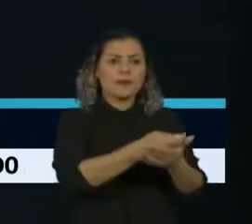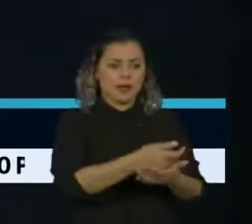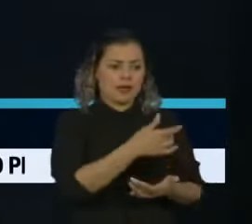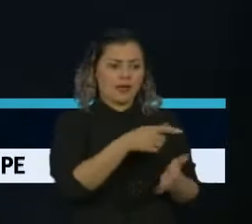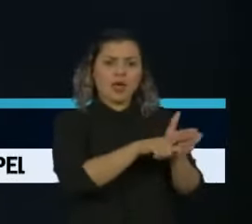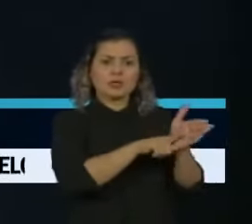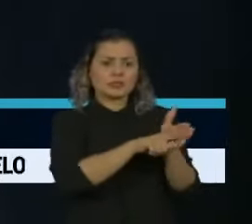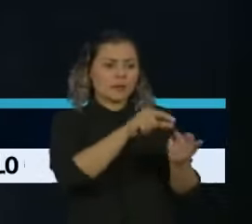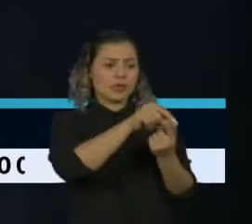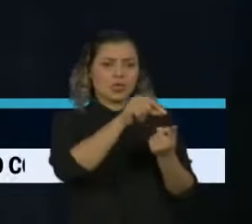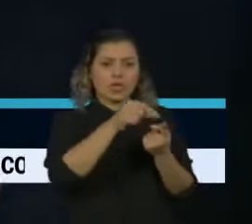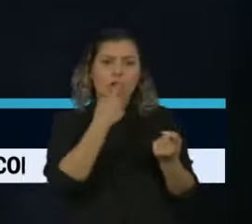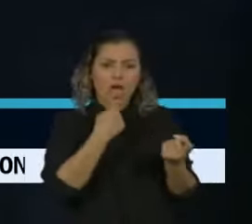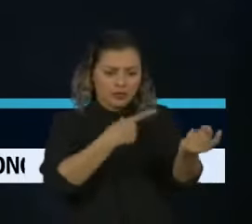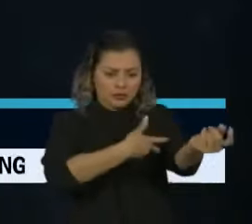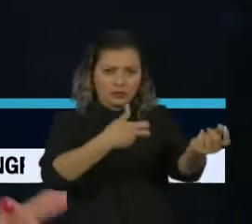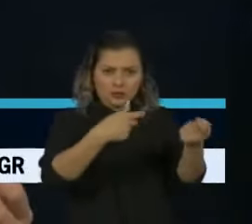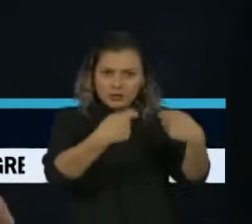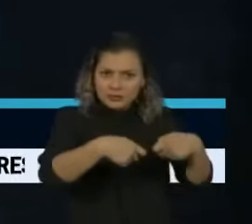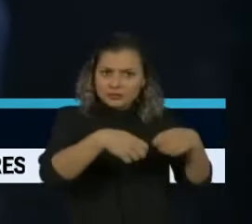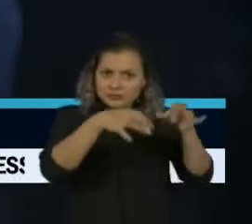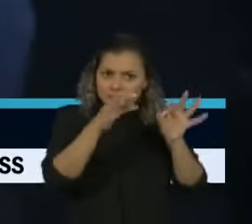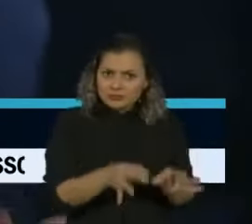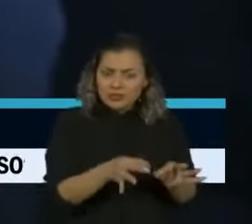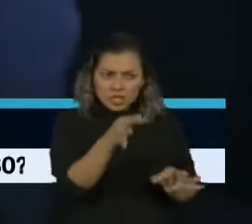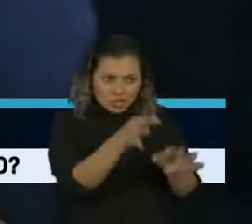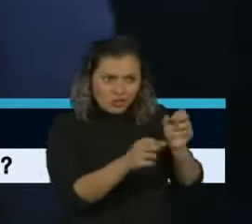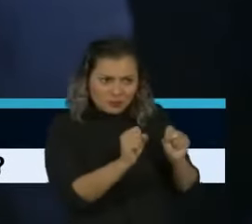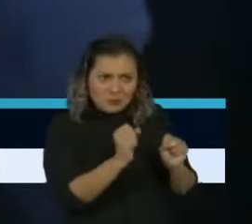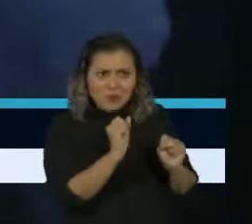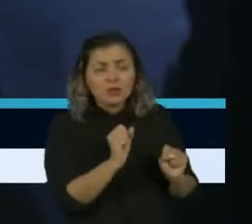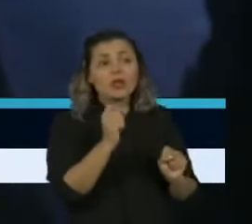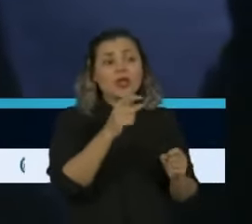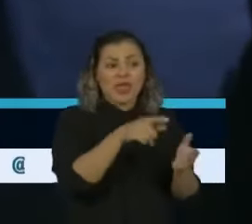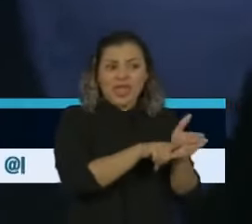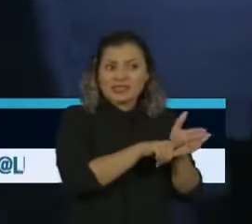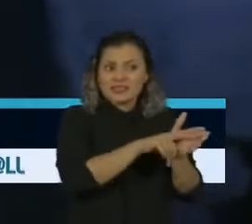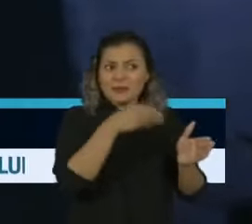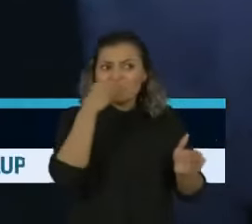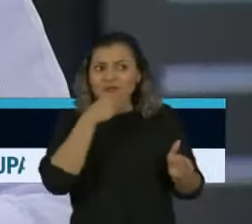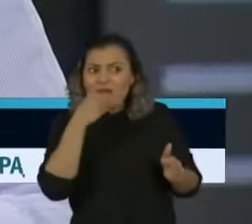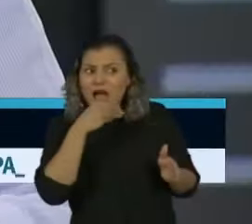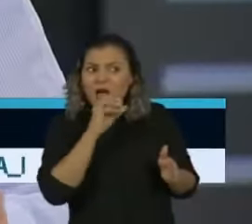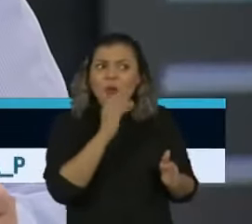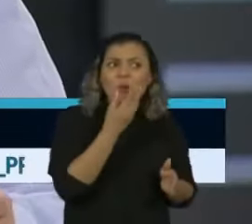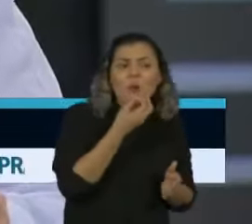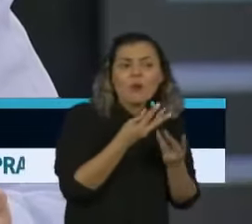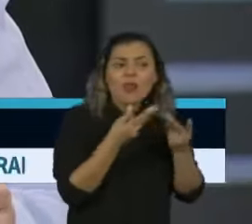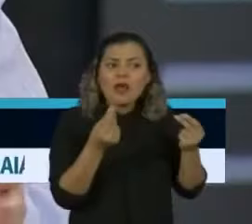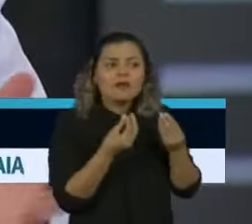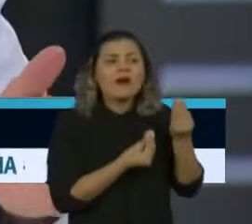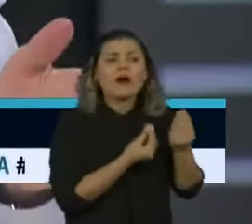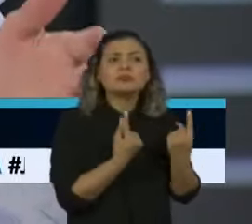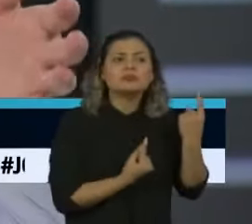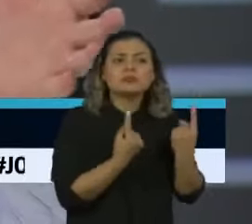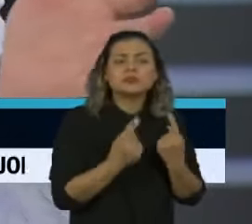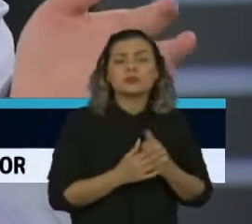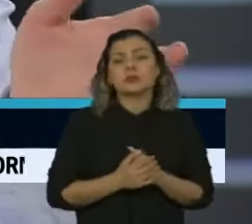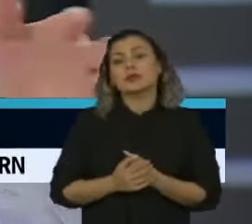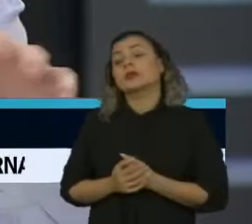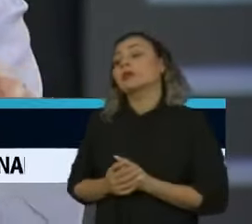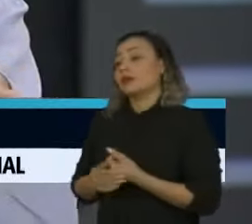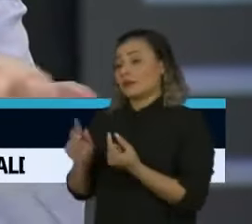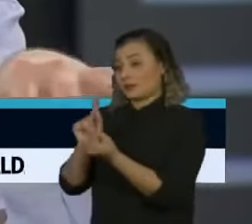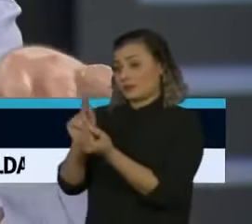testes sorológicos, é justo? Esses testes, eles falham, não falham? Veja, eu acho que essa questão da